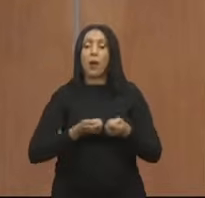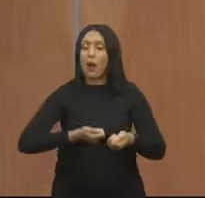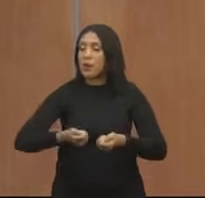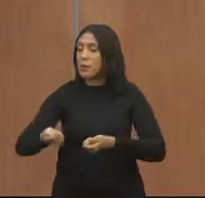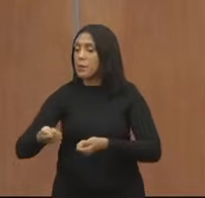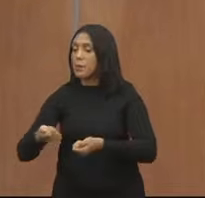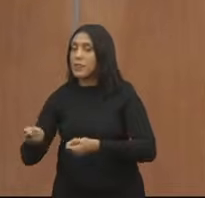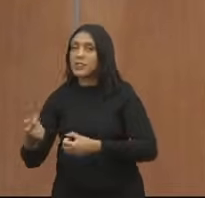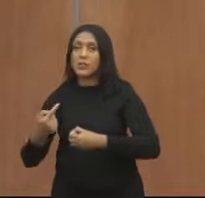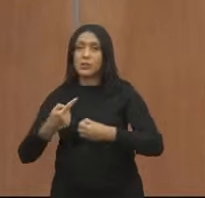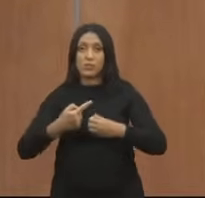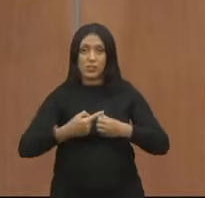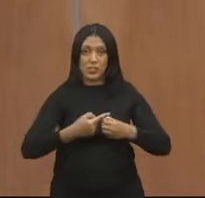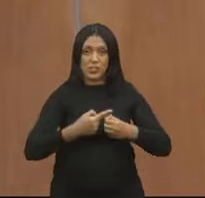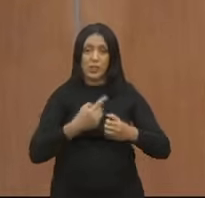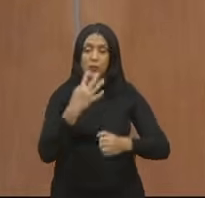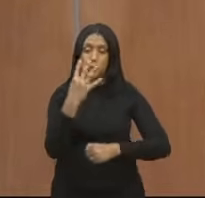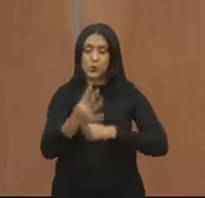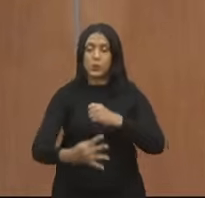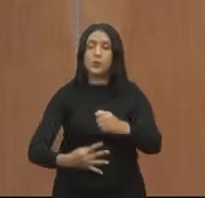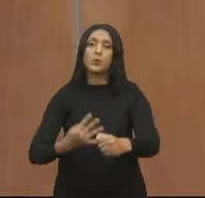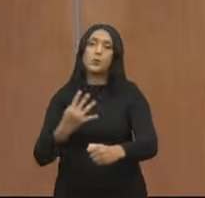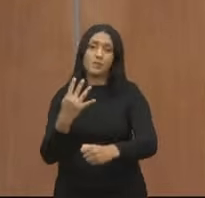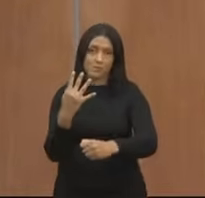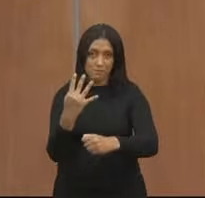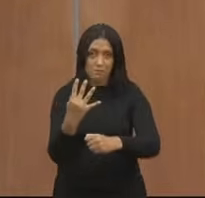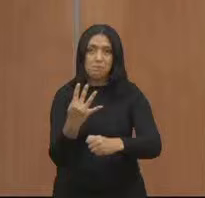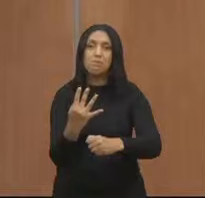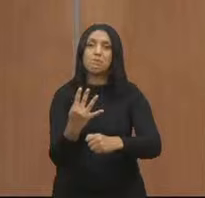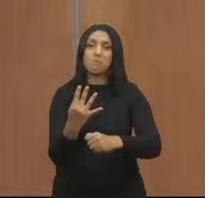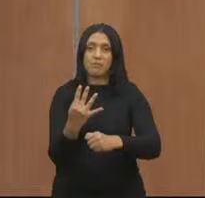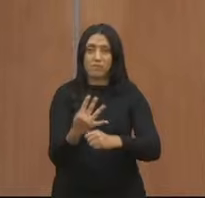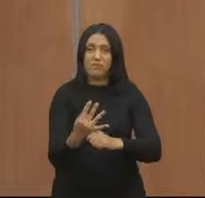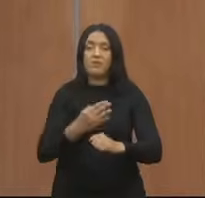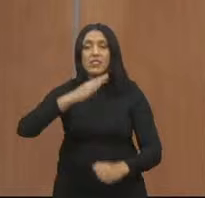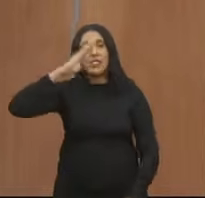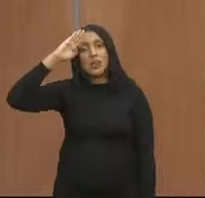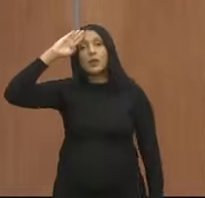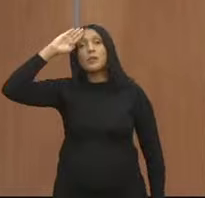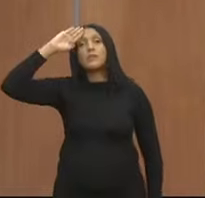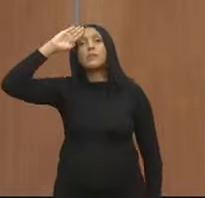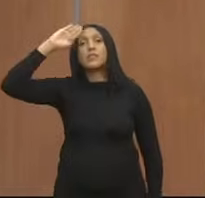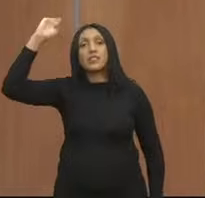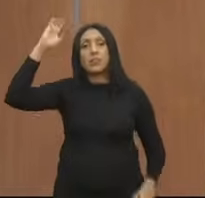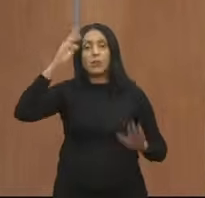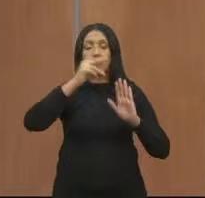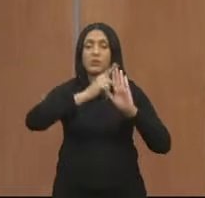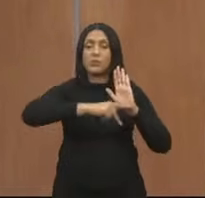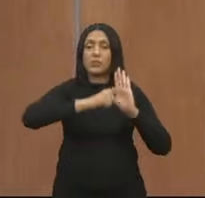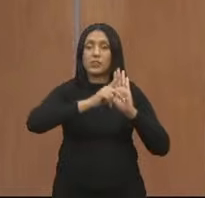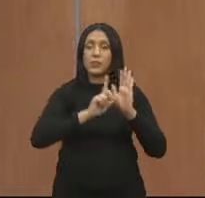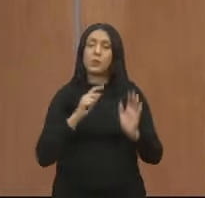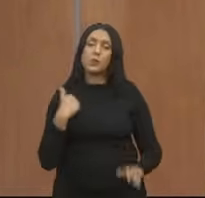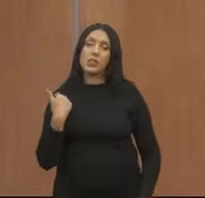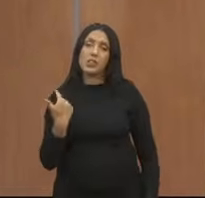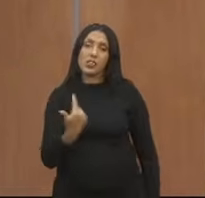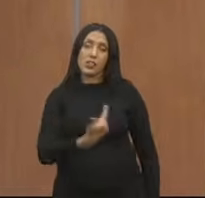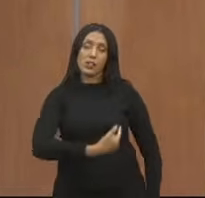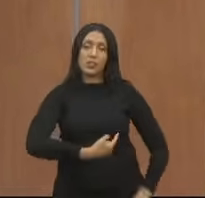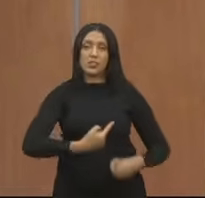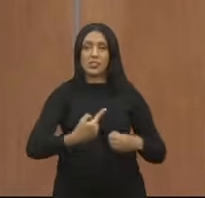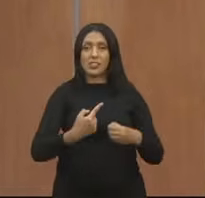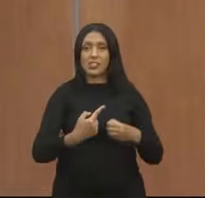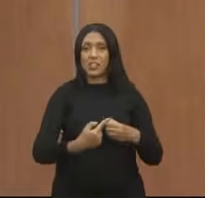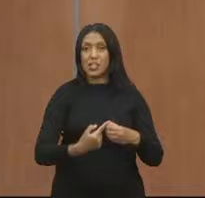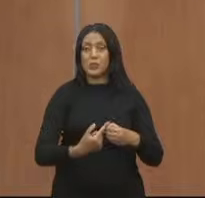de lá que nós teremos os principais projetos da cidade, que nós saberemos as UBSs que vão ser construídas,